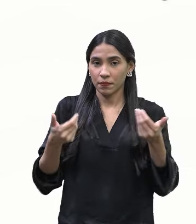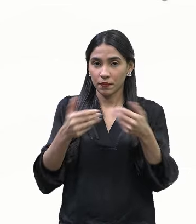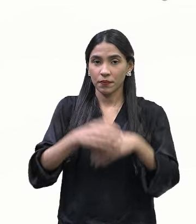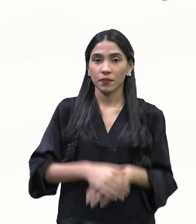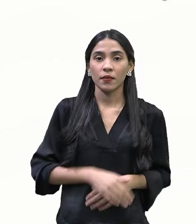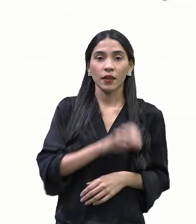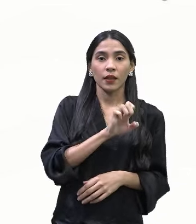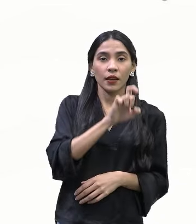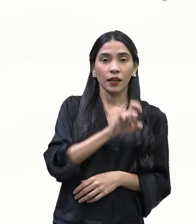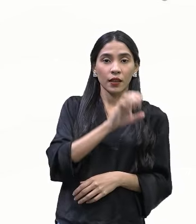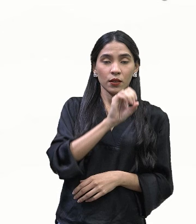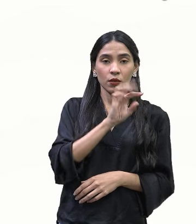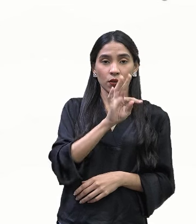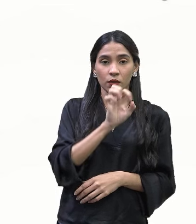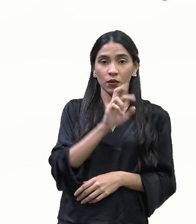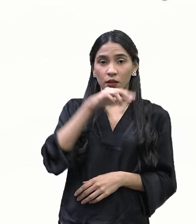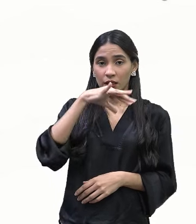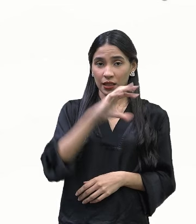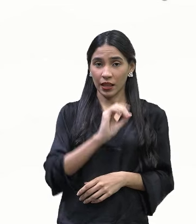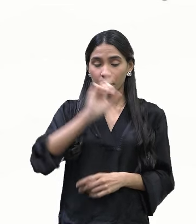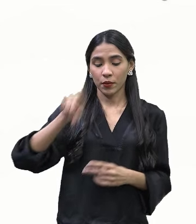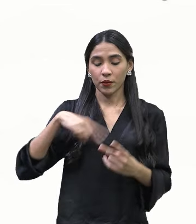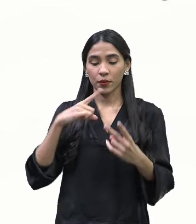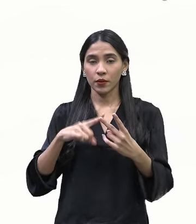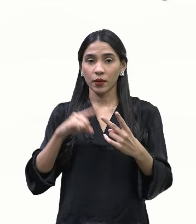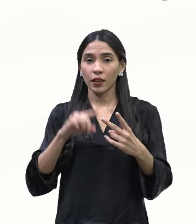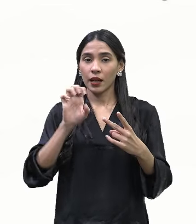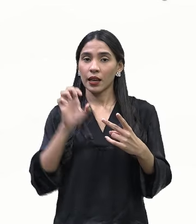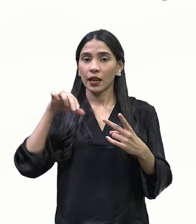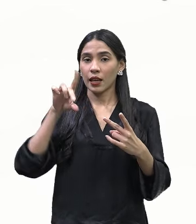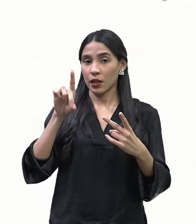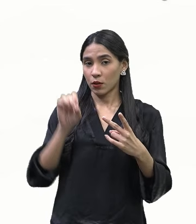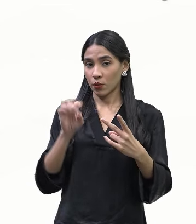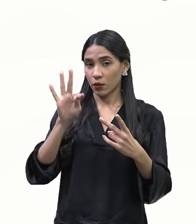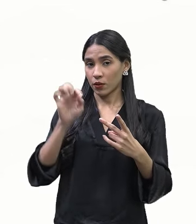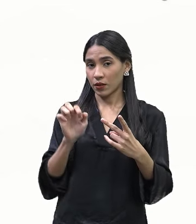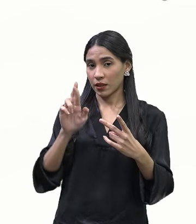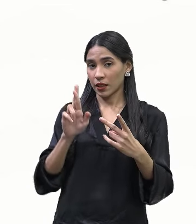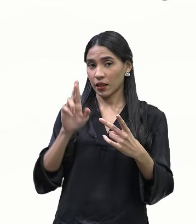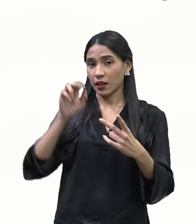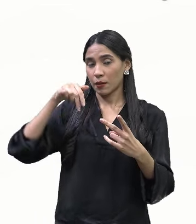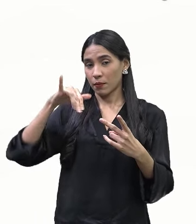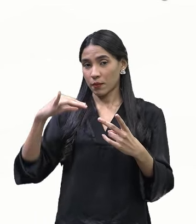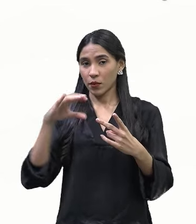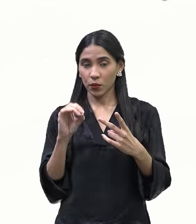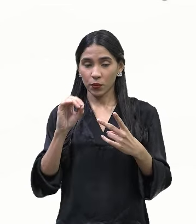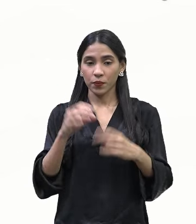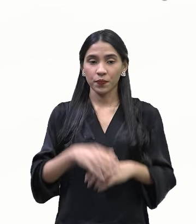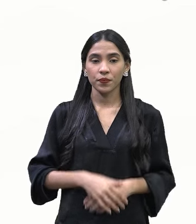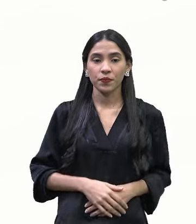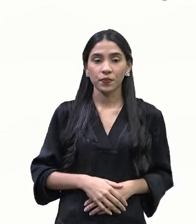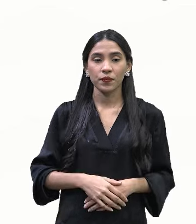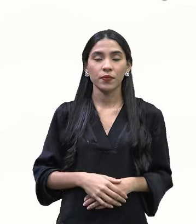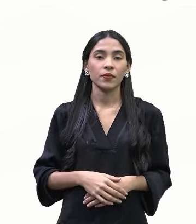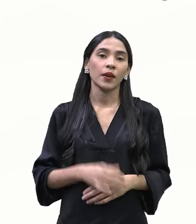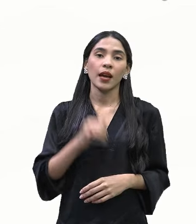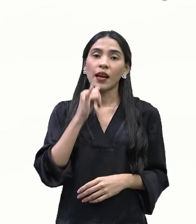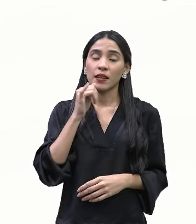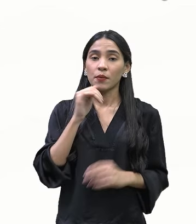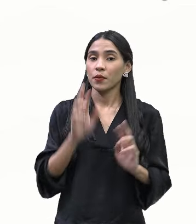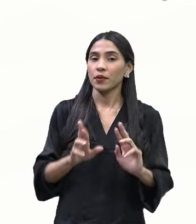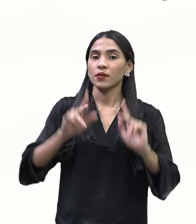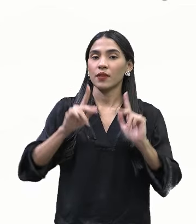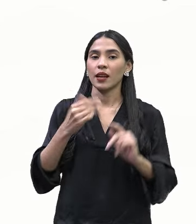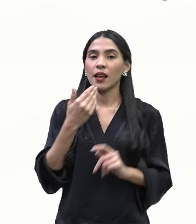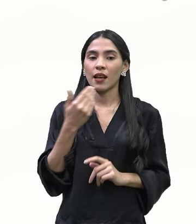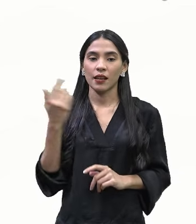termo exotérmico e no termo endotérmico. Ou seja, diferente do outro,